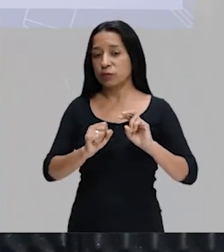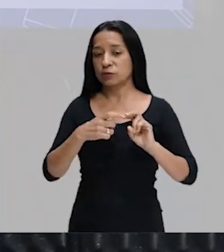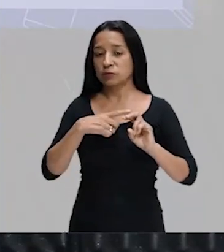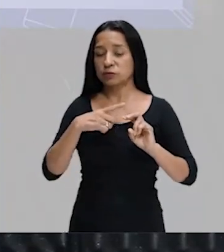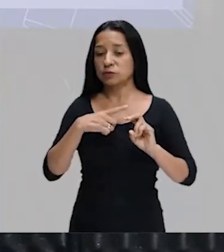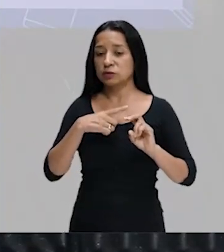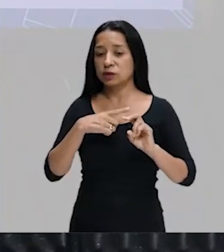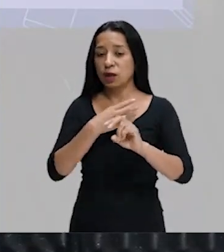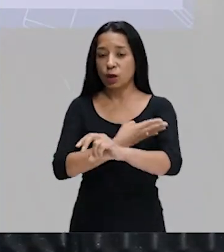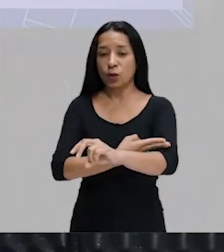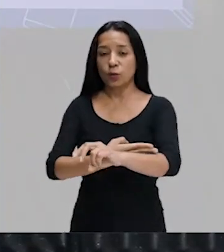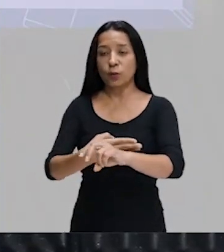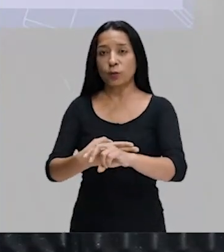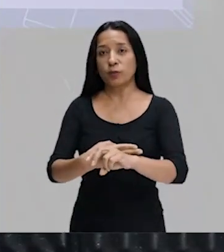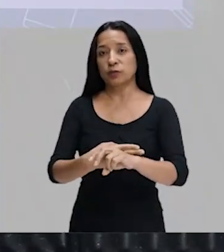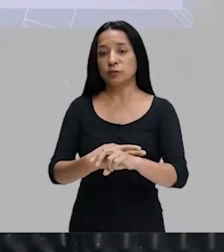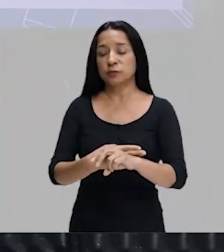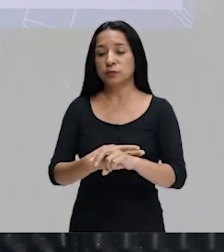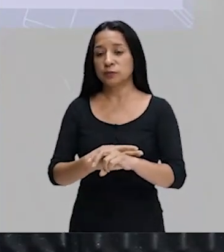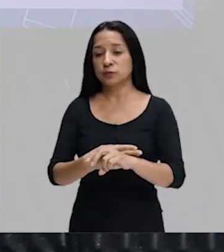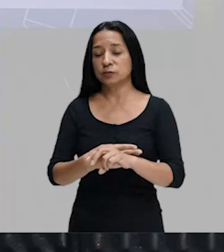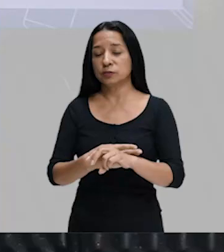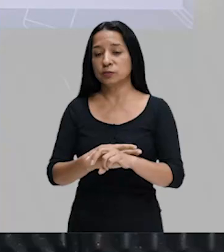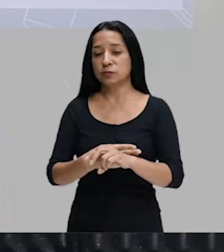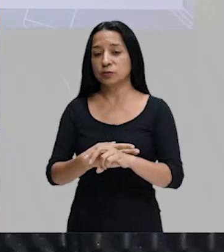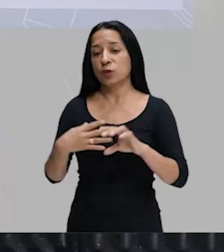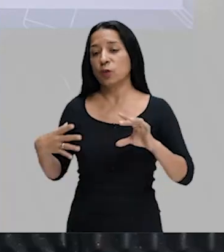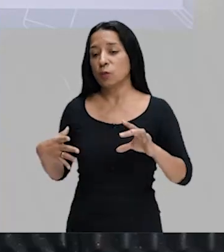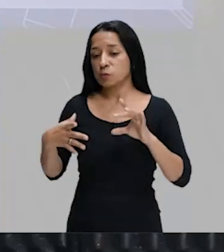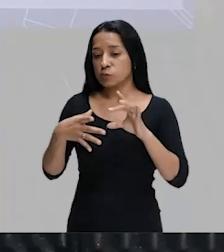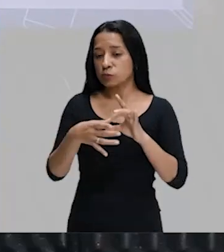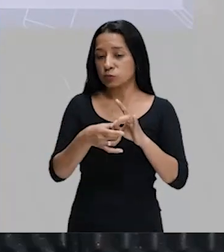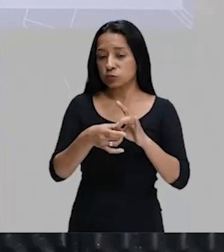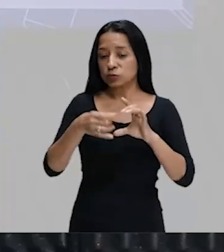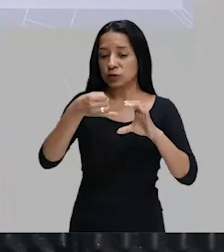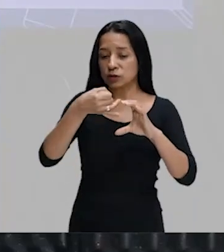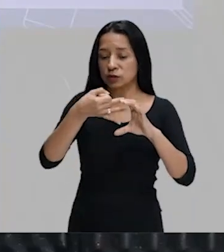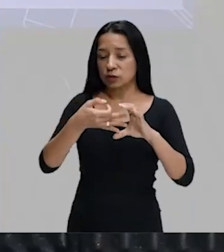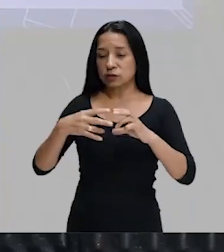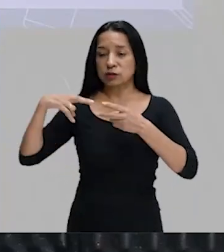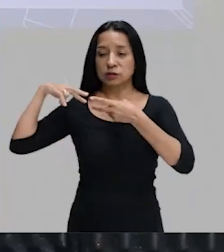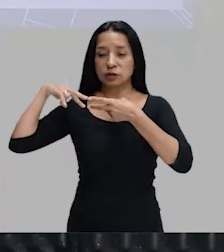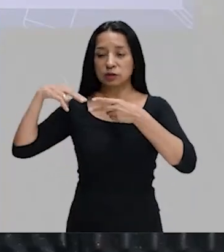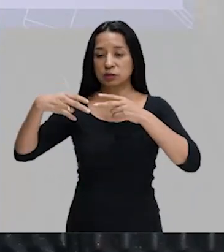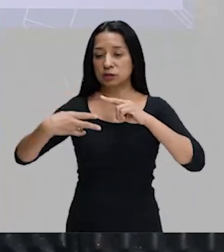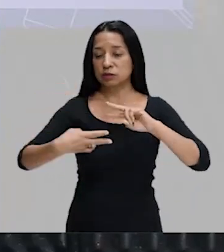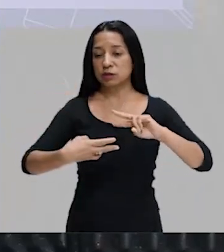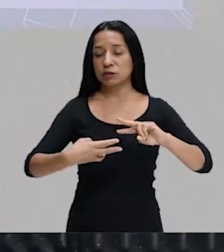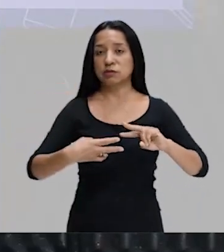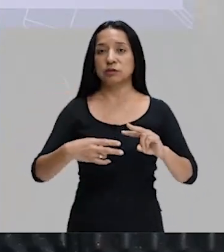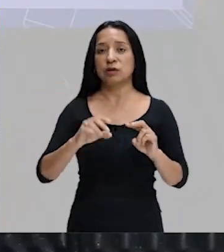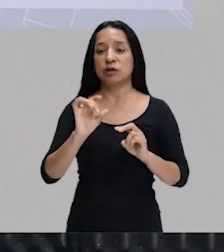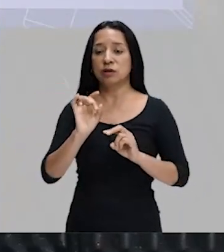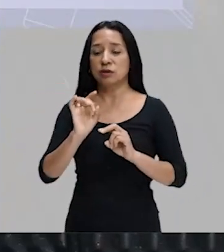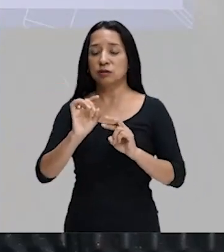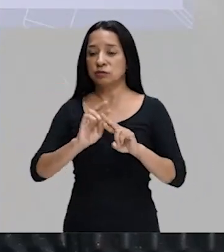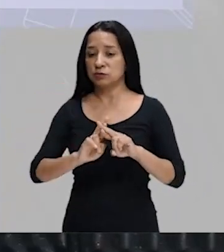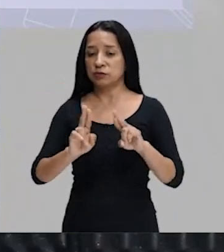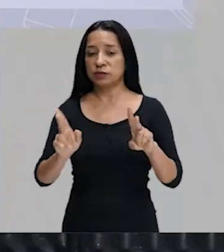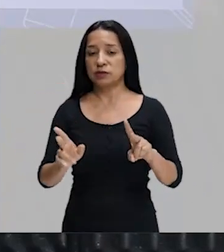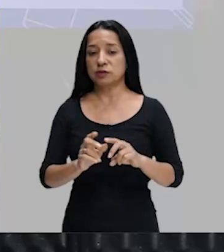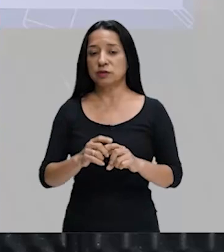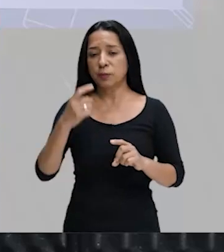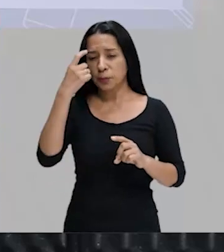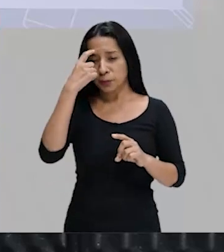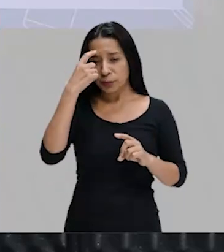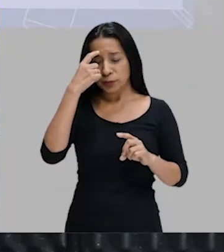comportamentos de transmissão de características hereditárias diferentes. Então, imagine um gene que apresenta dois alelos, um